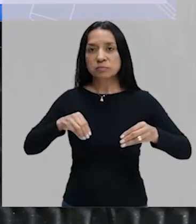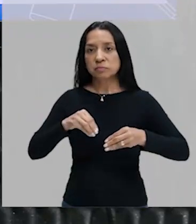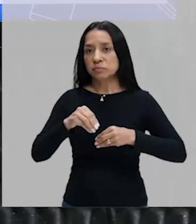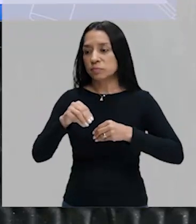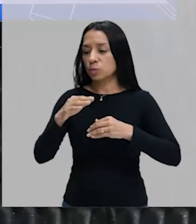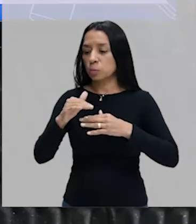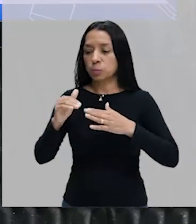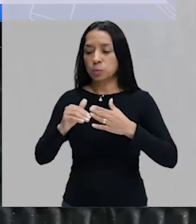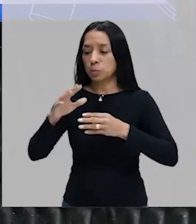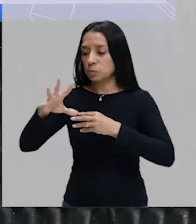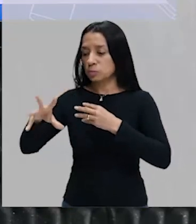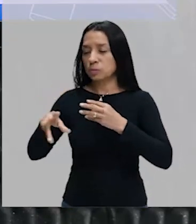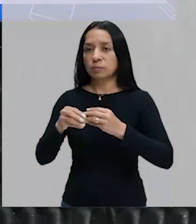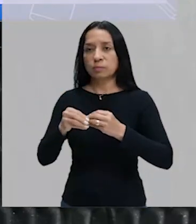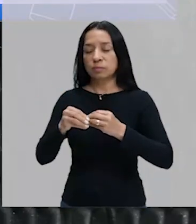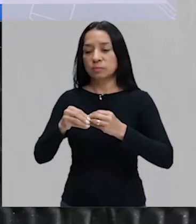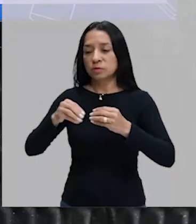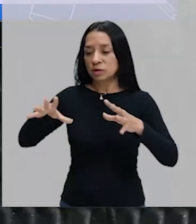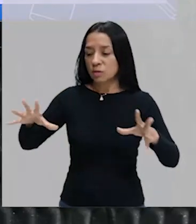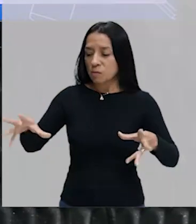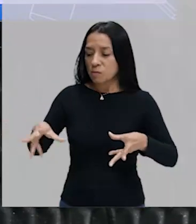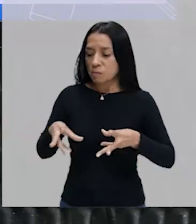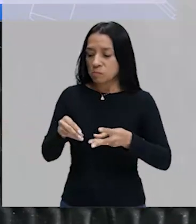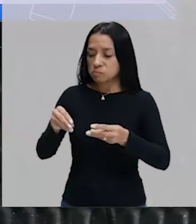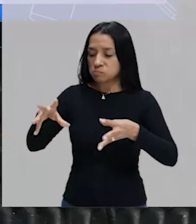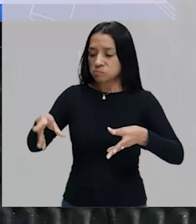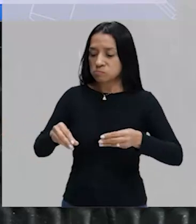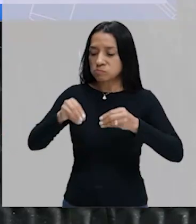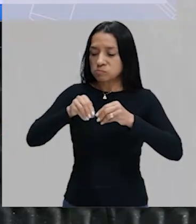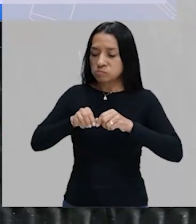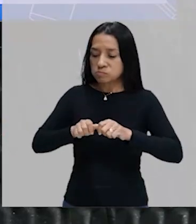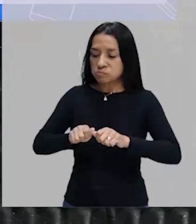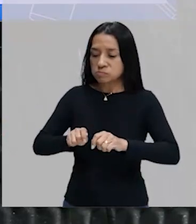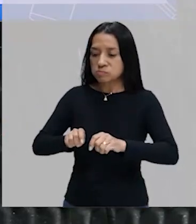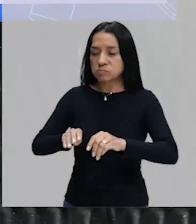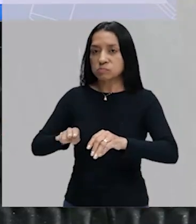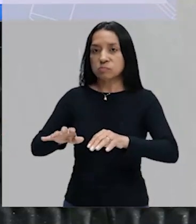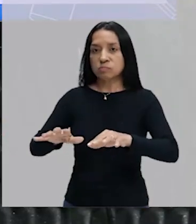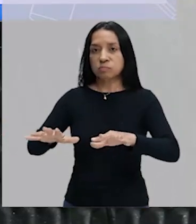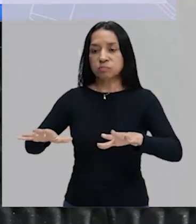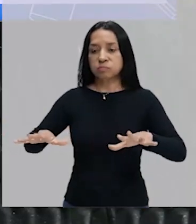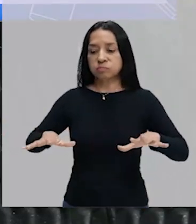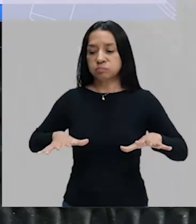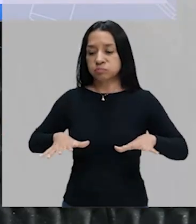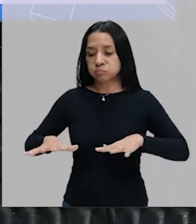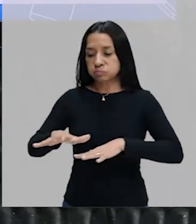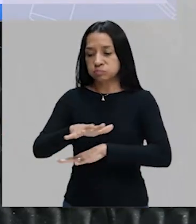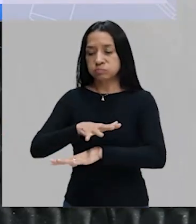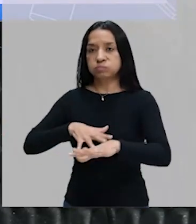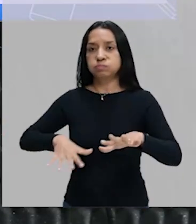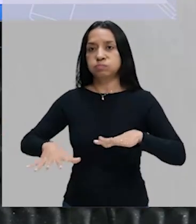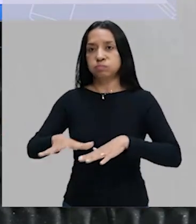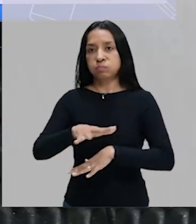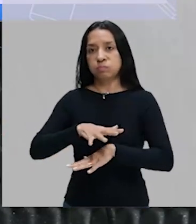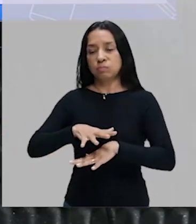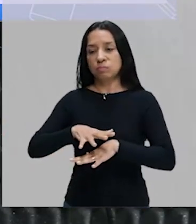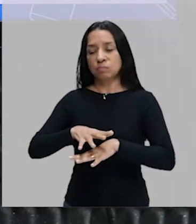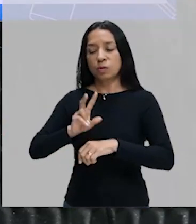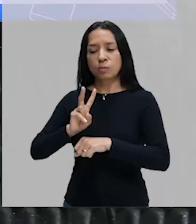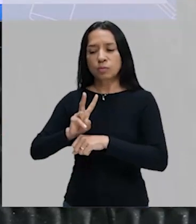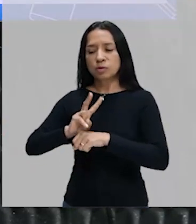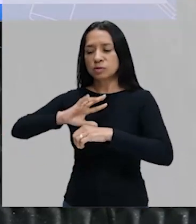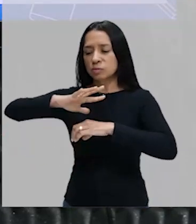aqueles compostos que estavam em bastante concentração, e ali formava aglomerados de proteínas protegidos por